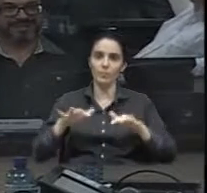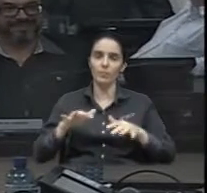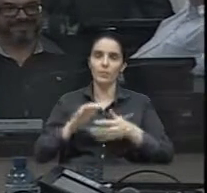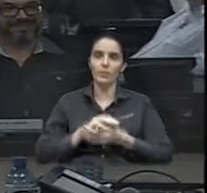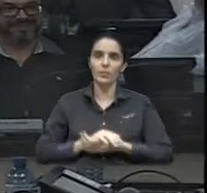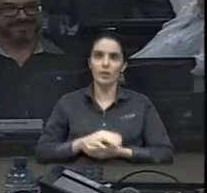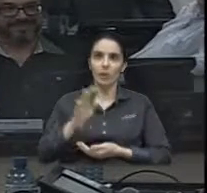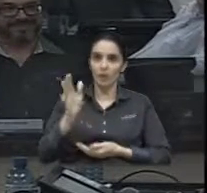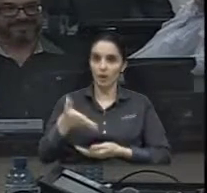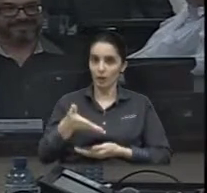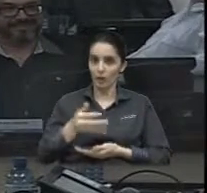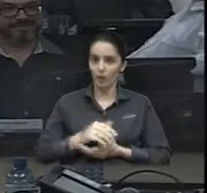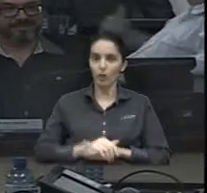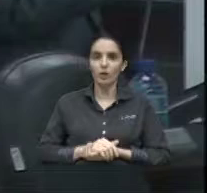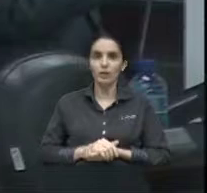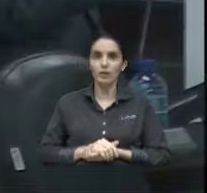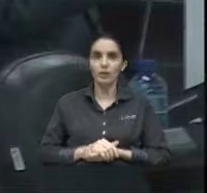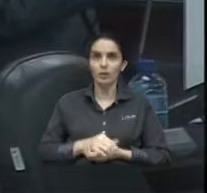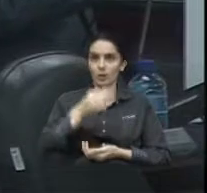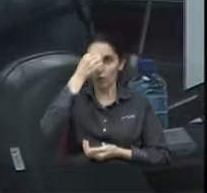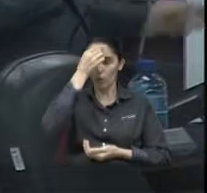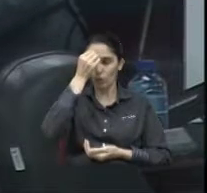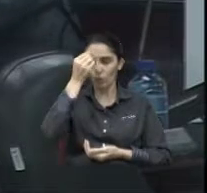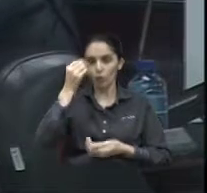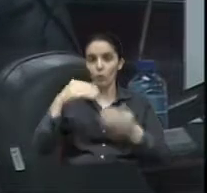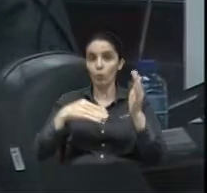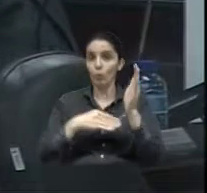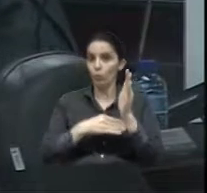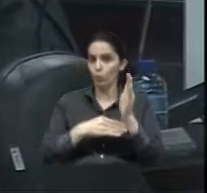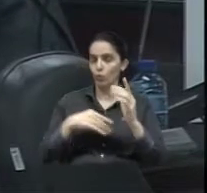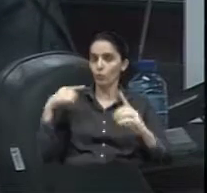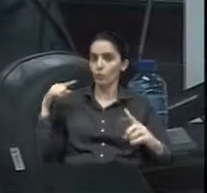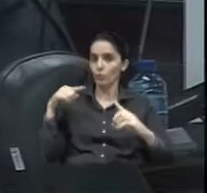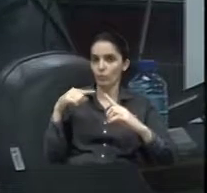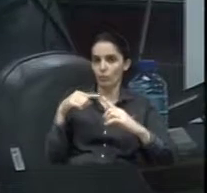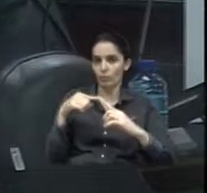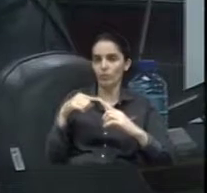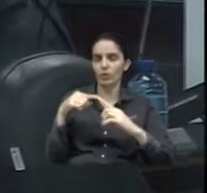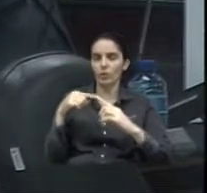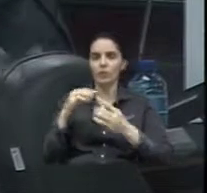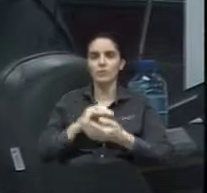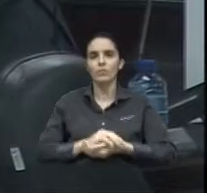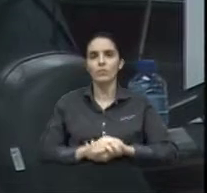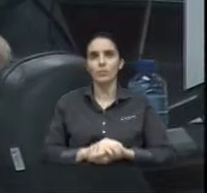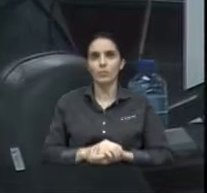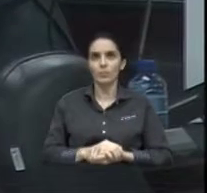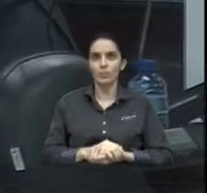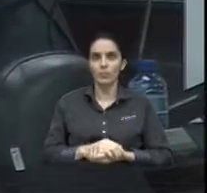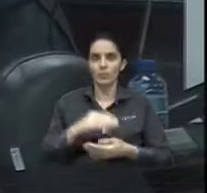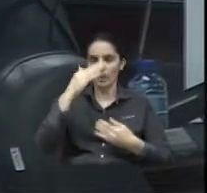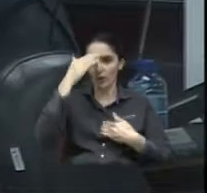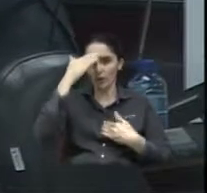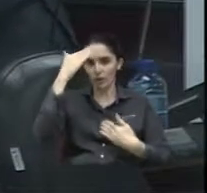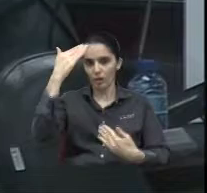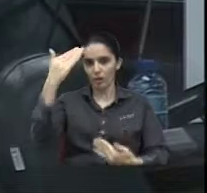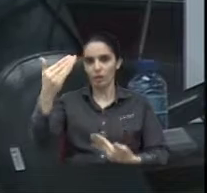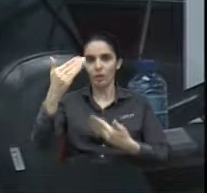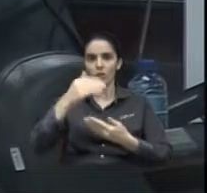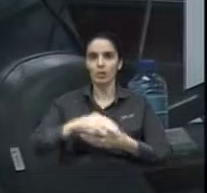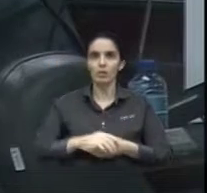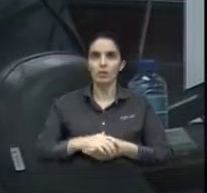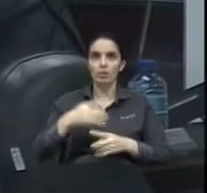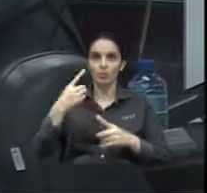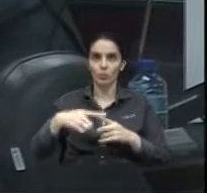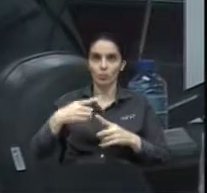queremos deixar o Rafael por último, viu, presidente? O objetivo é deixar sempre por último, Rafael. Mas eu queria agradecer, porque eu já passei